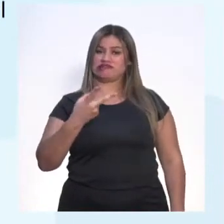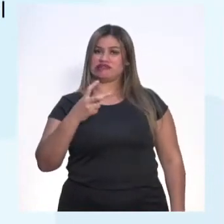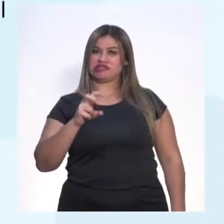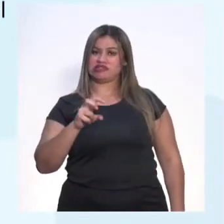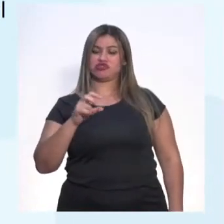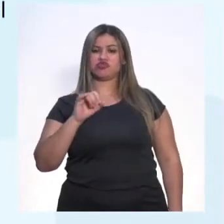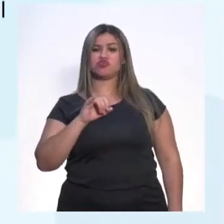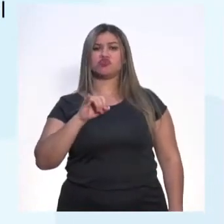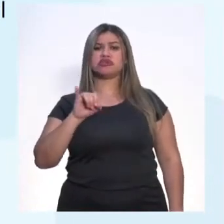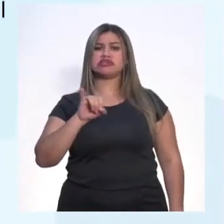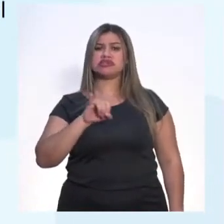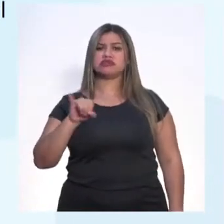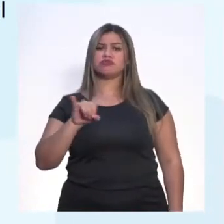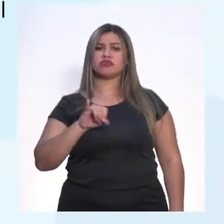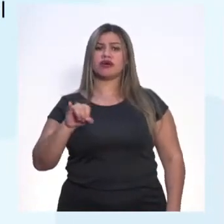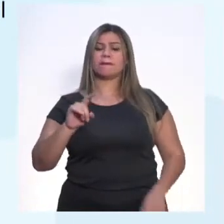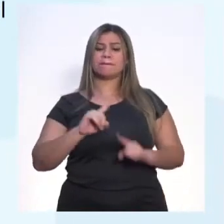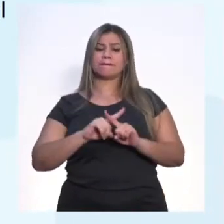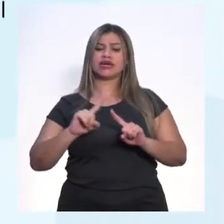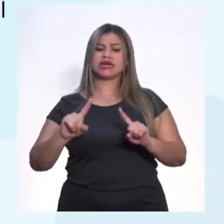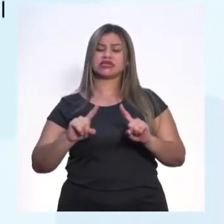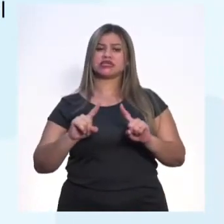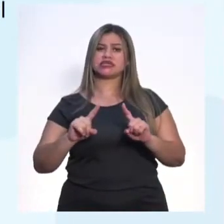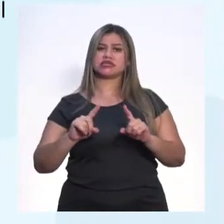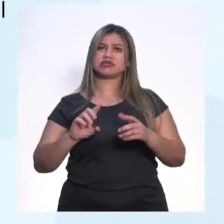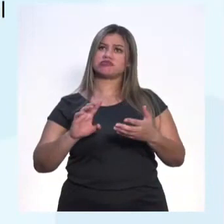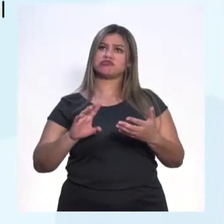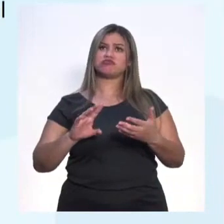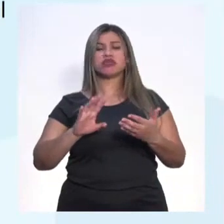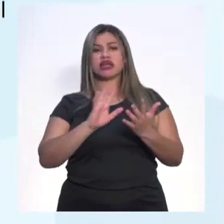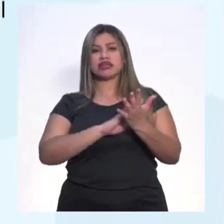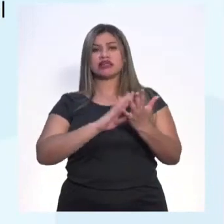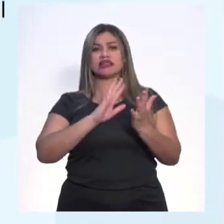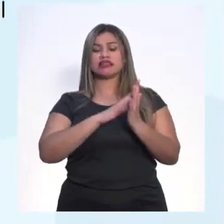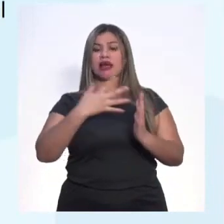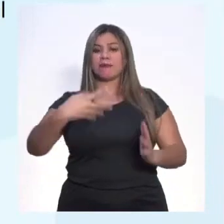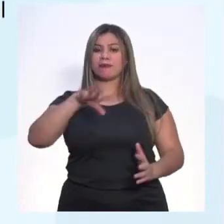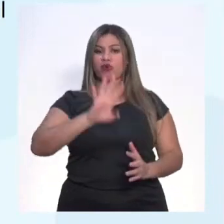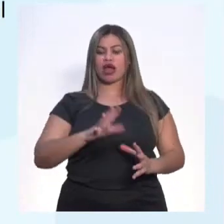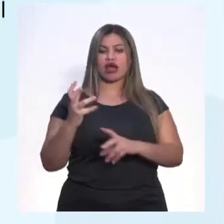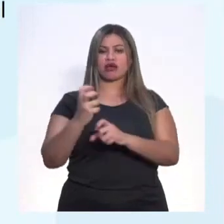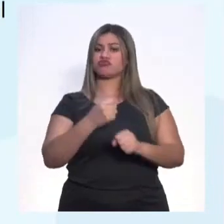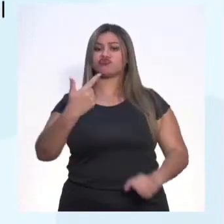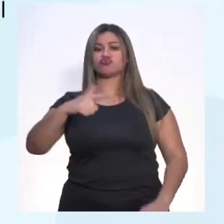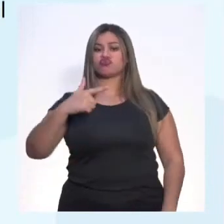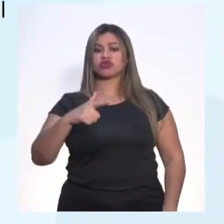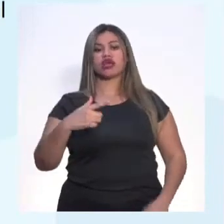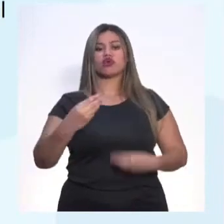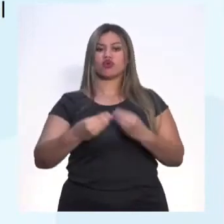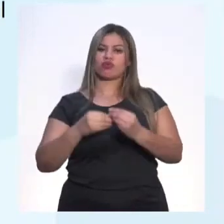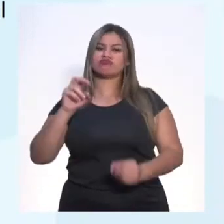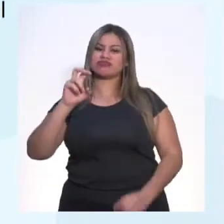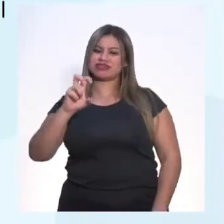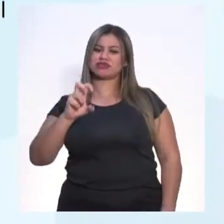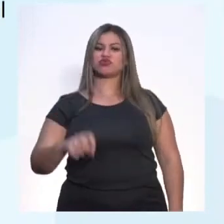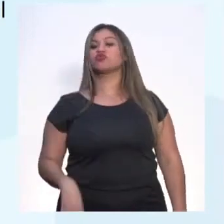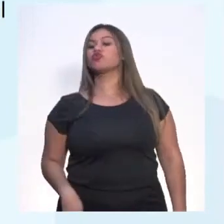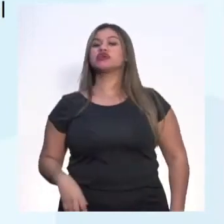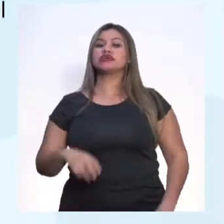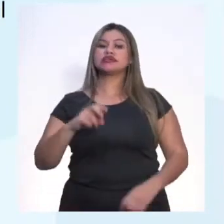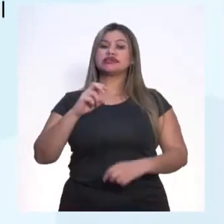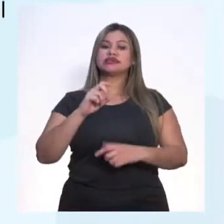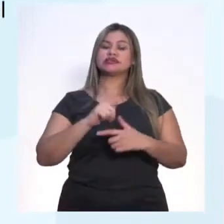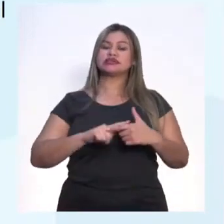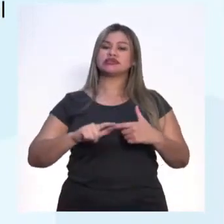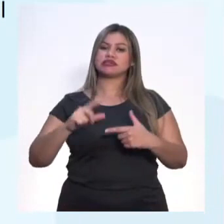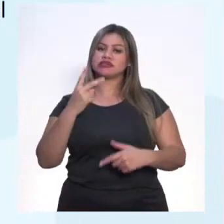ímpar, mas não está na tabuada do 3. Então, eu divido por 5. Vai dar 5. Que divide por 5 de